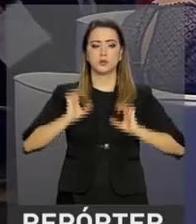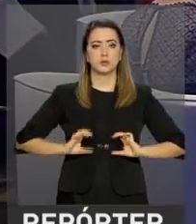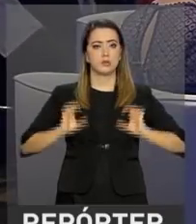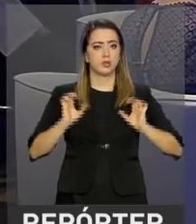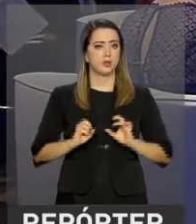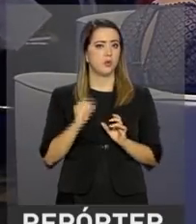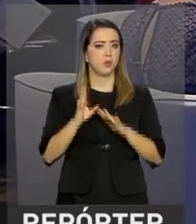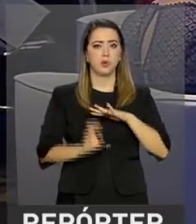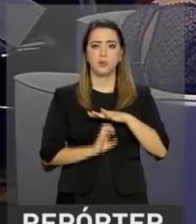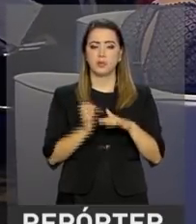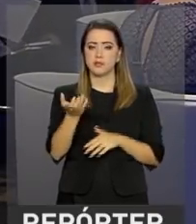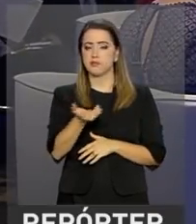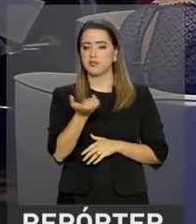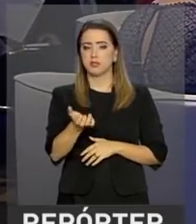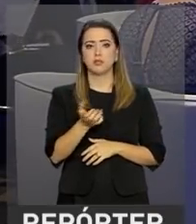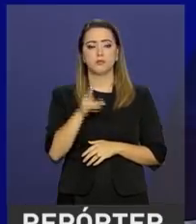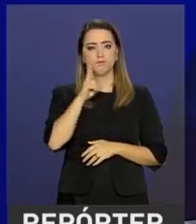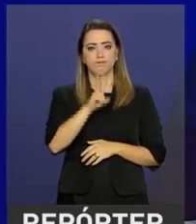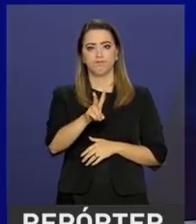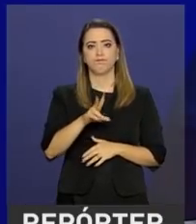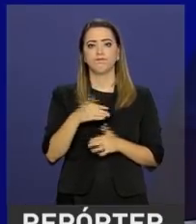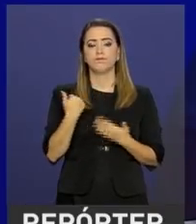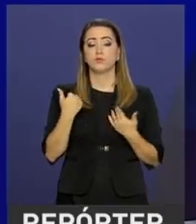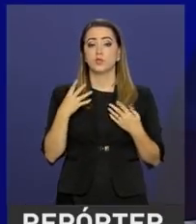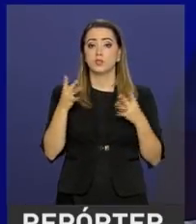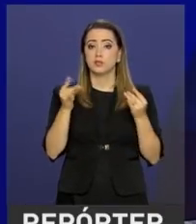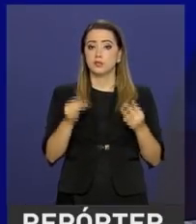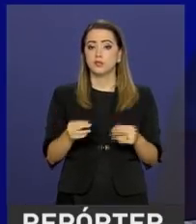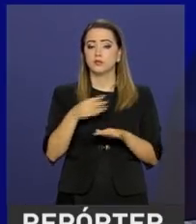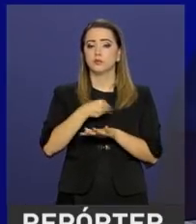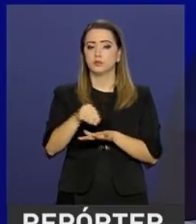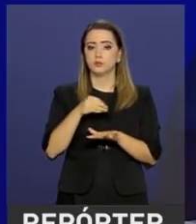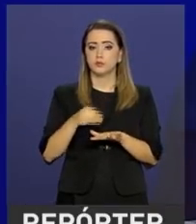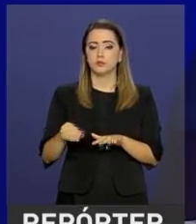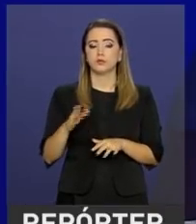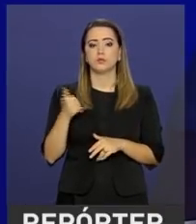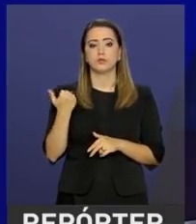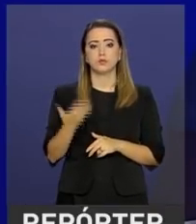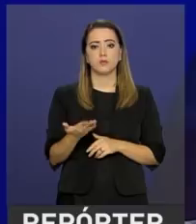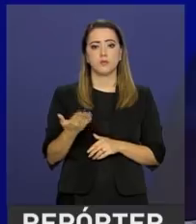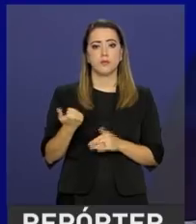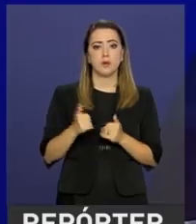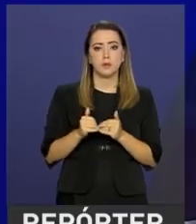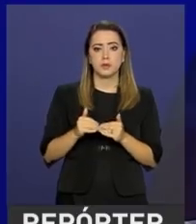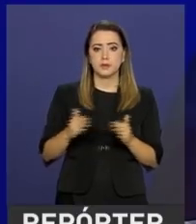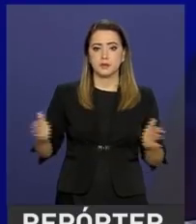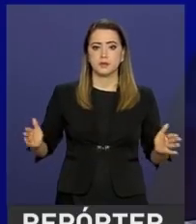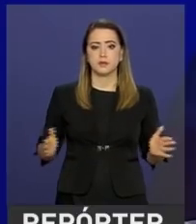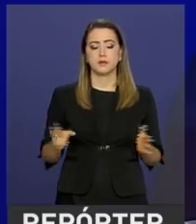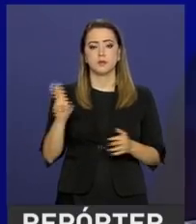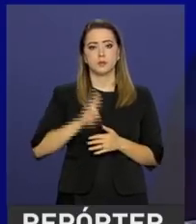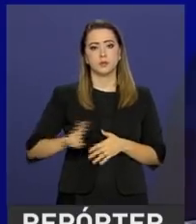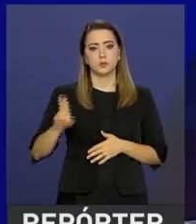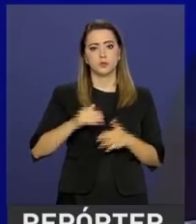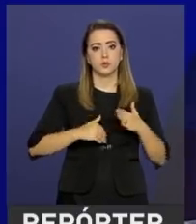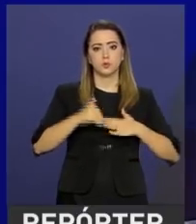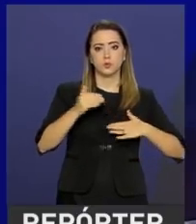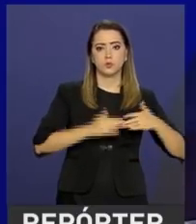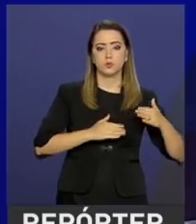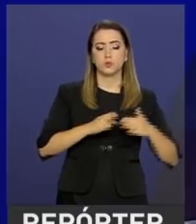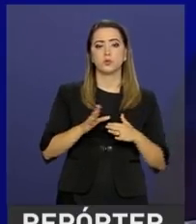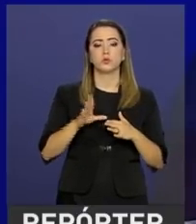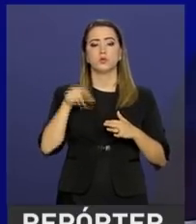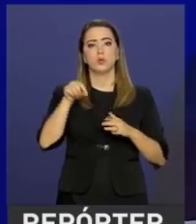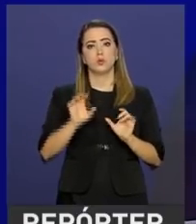faça a requisição acesso desses dados em si tornando isso mais aberto do ponto de vista de uso de qualquer entidade que